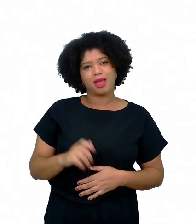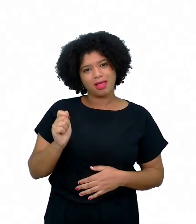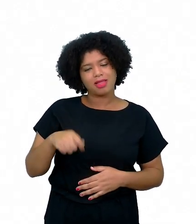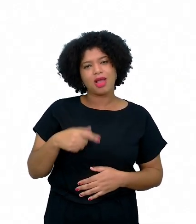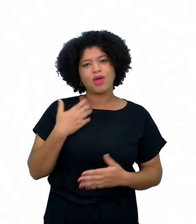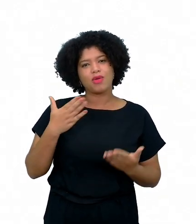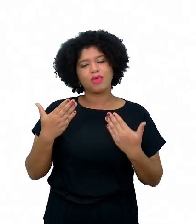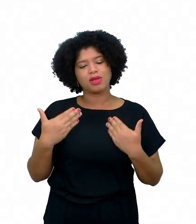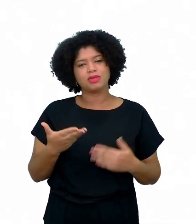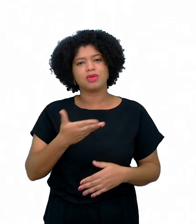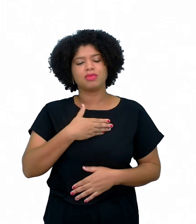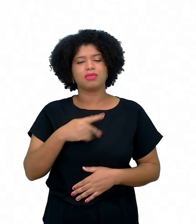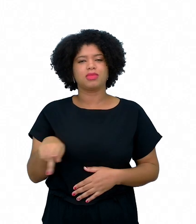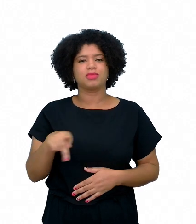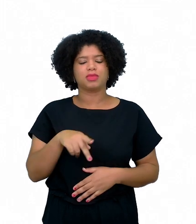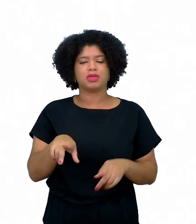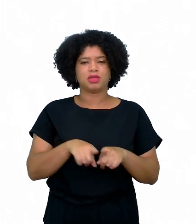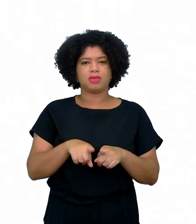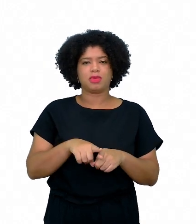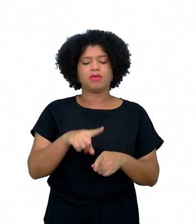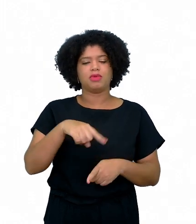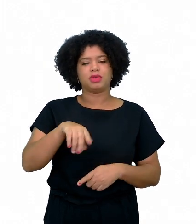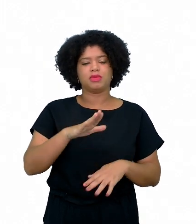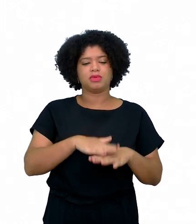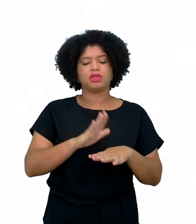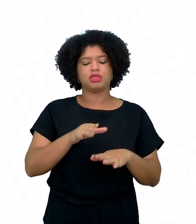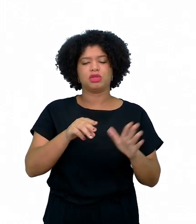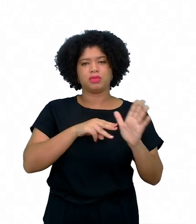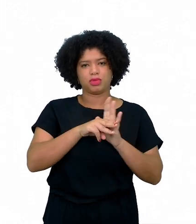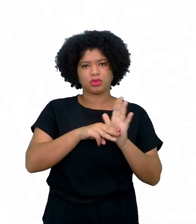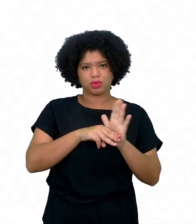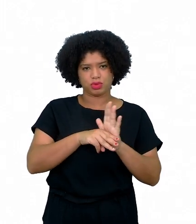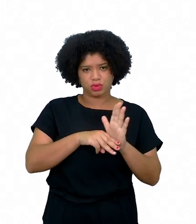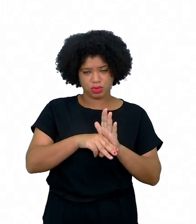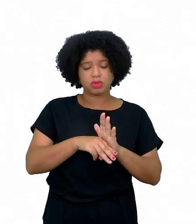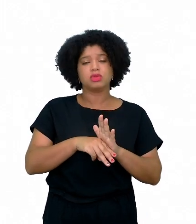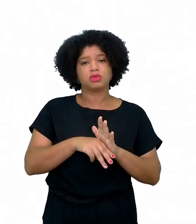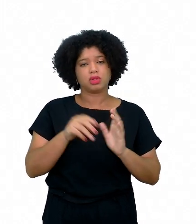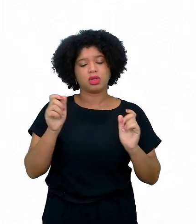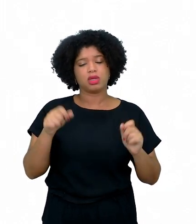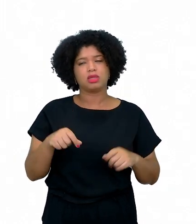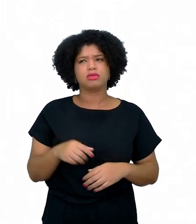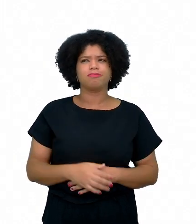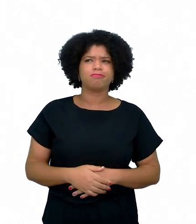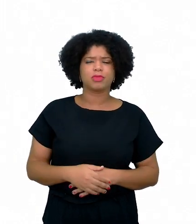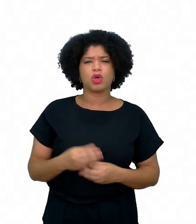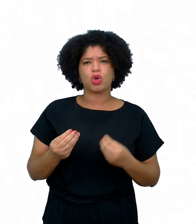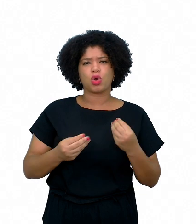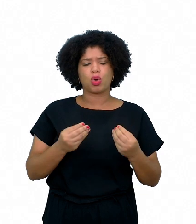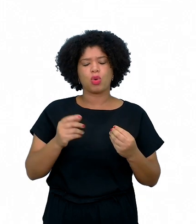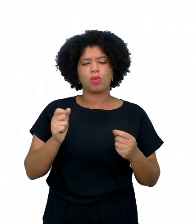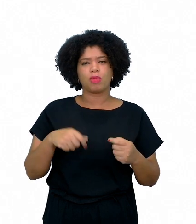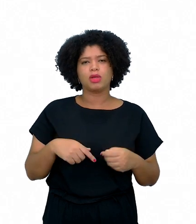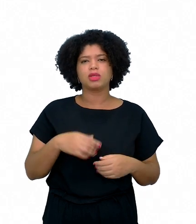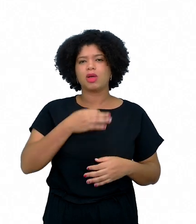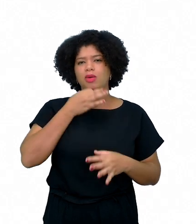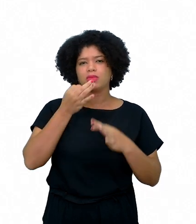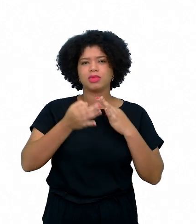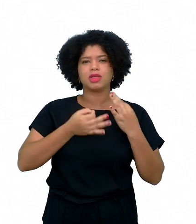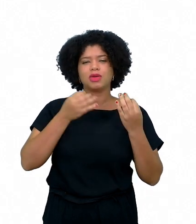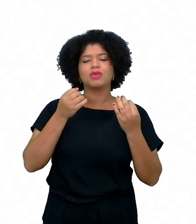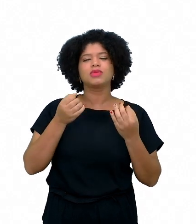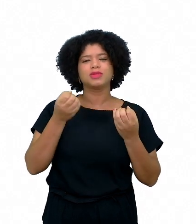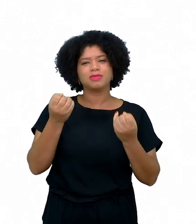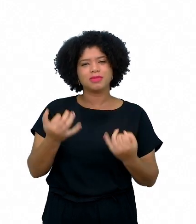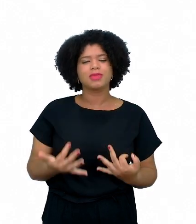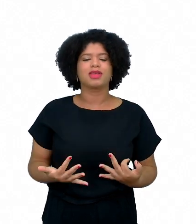os vossos pares, quem já aplicou essa metodologia, como eles podem dar depoimentos para vocês, por isso